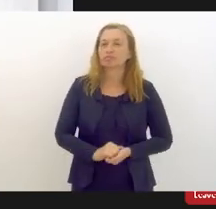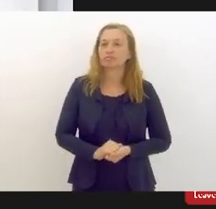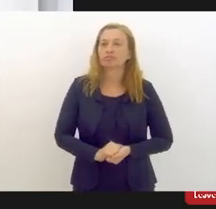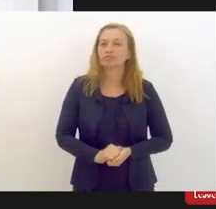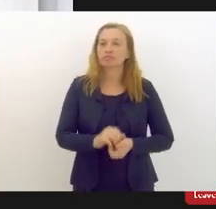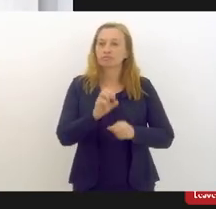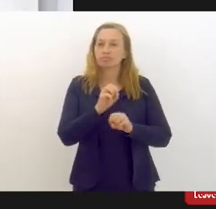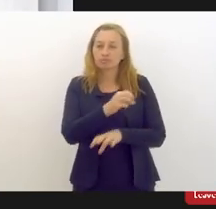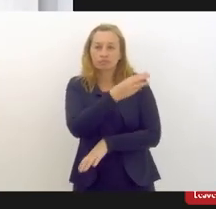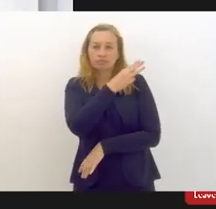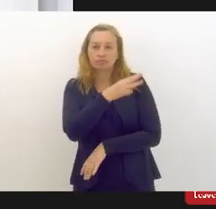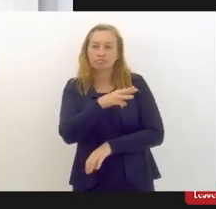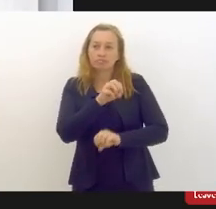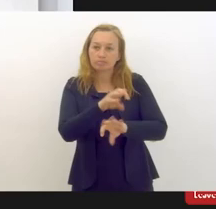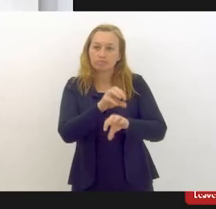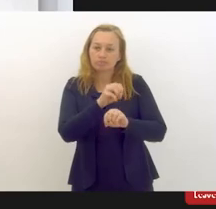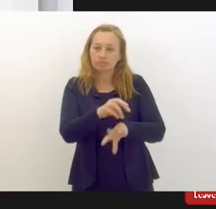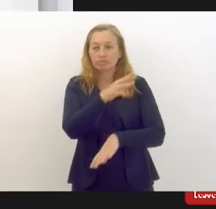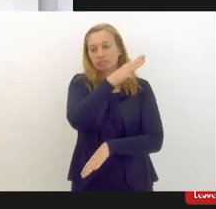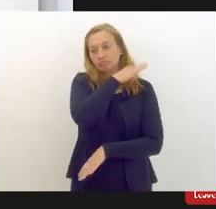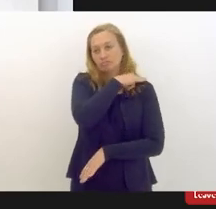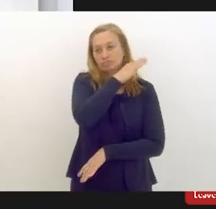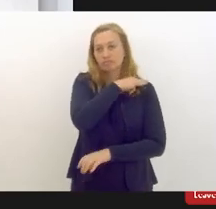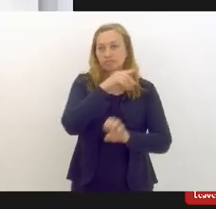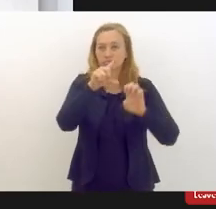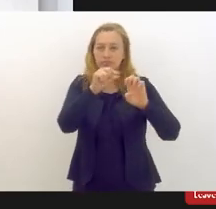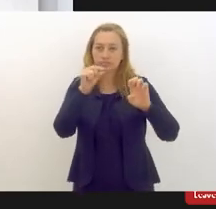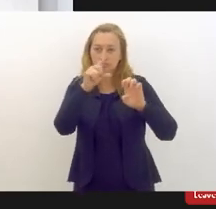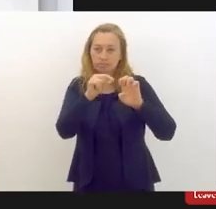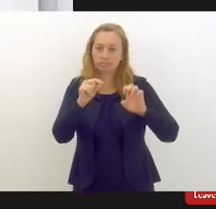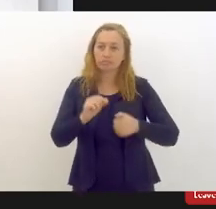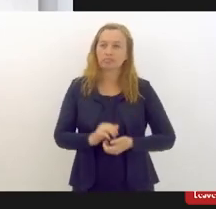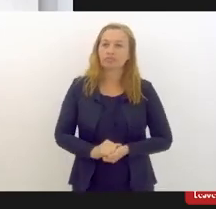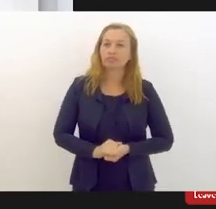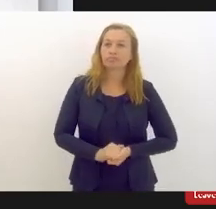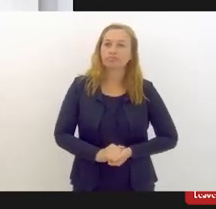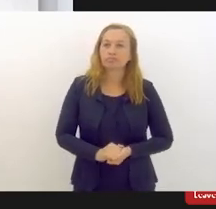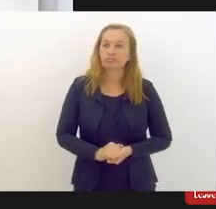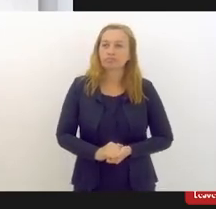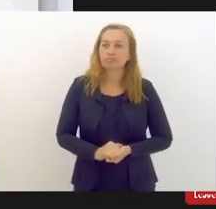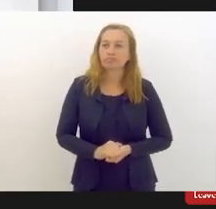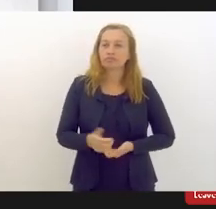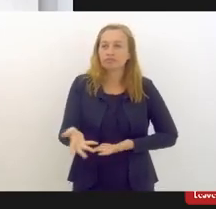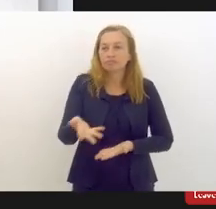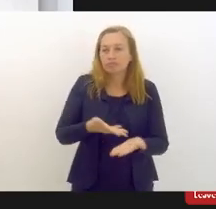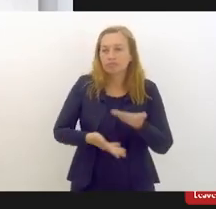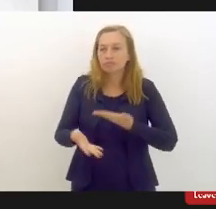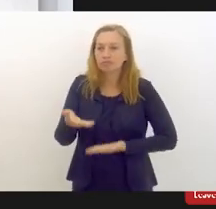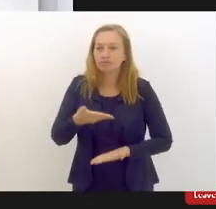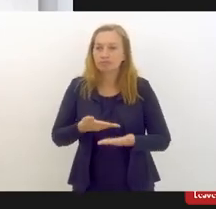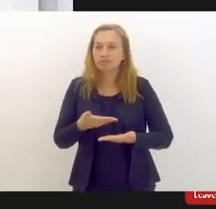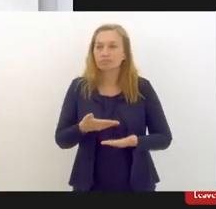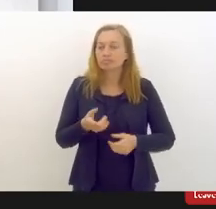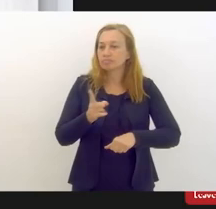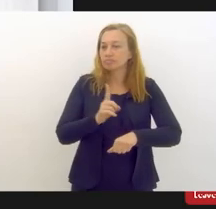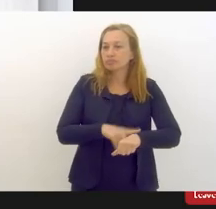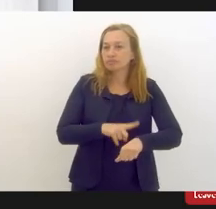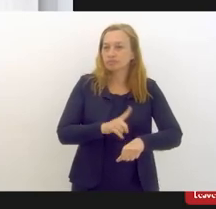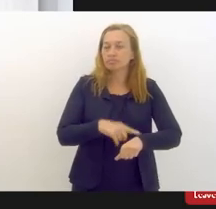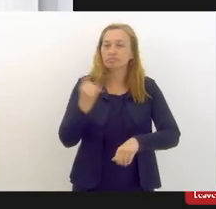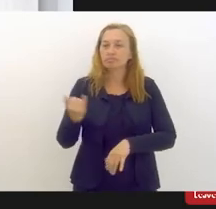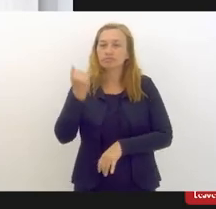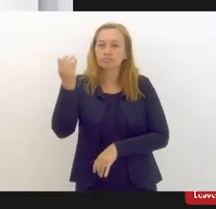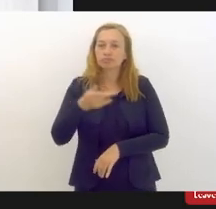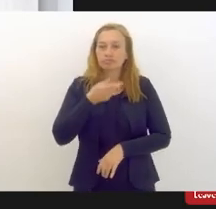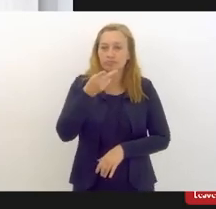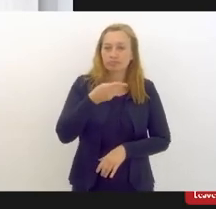Ensino médio integral com ênfase em empreendedorismo. O FIC, dessas parcerias, nesse momento, é importante ressaltar